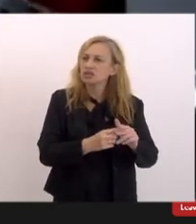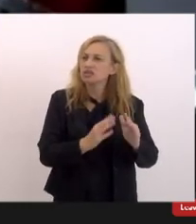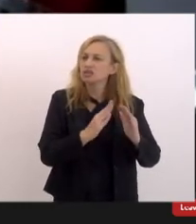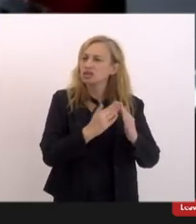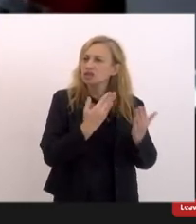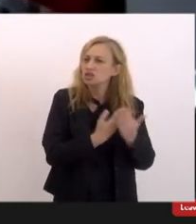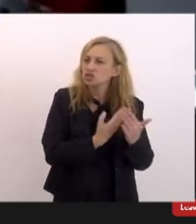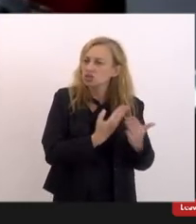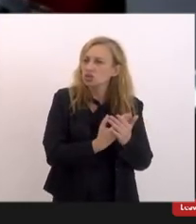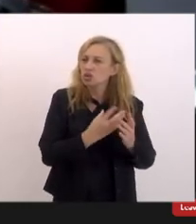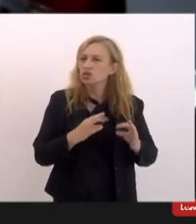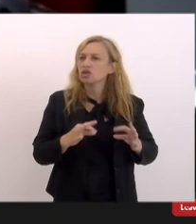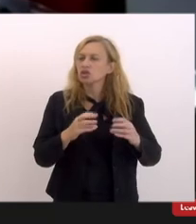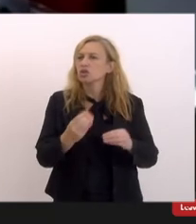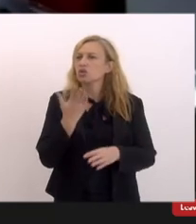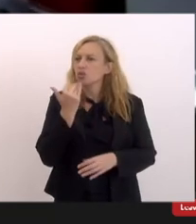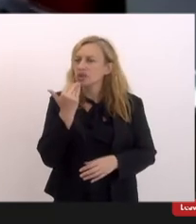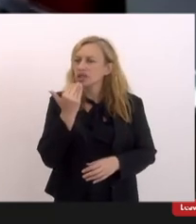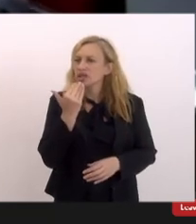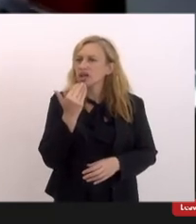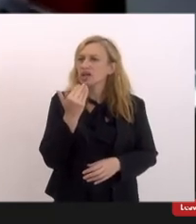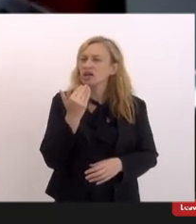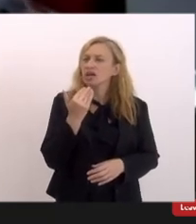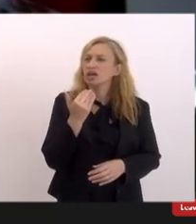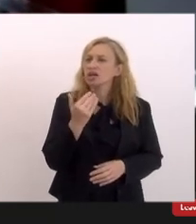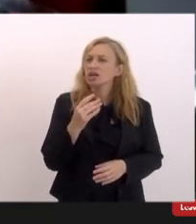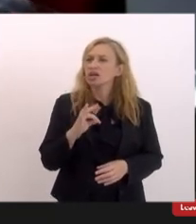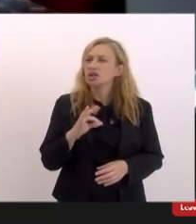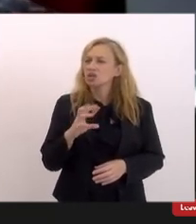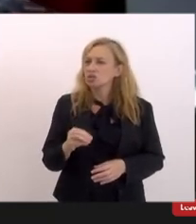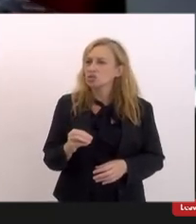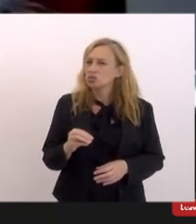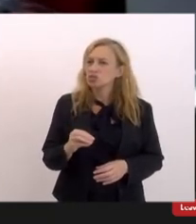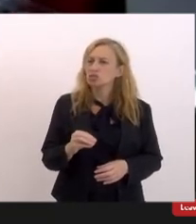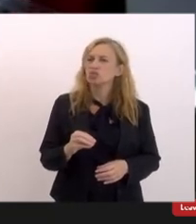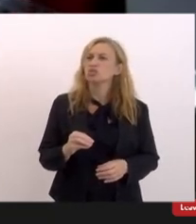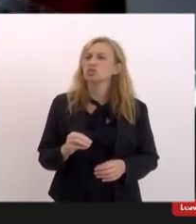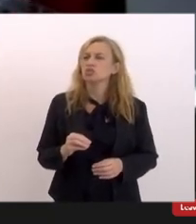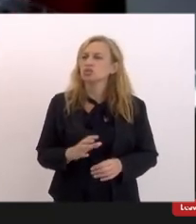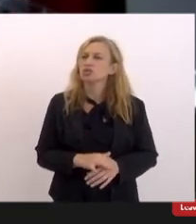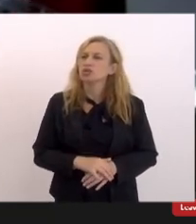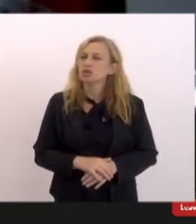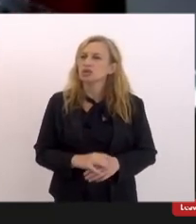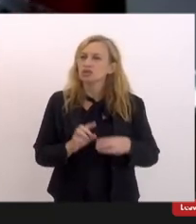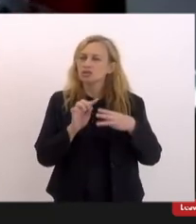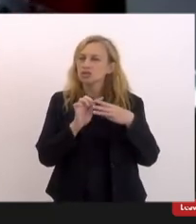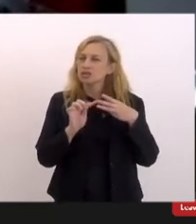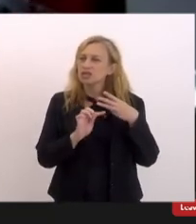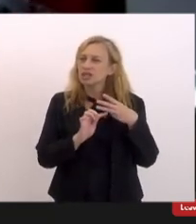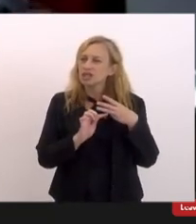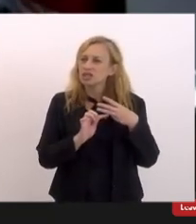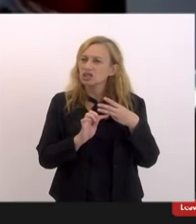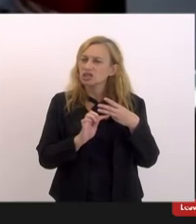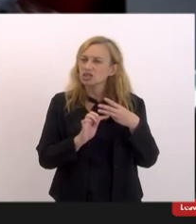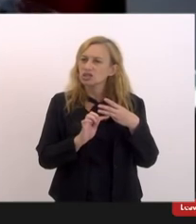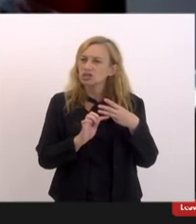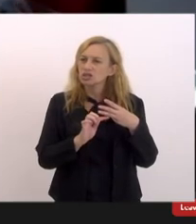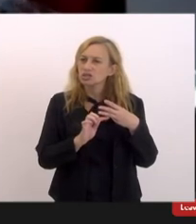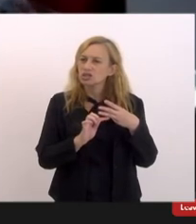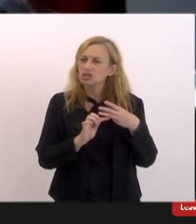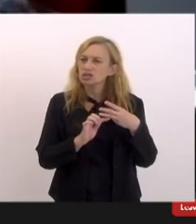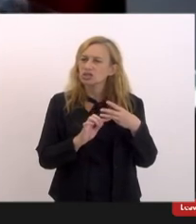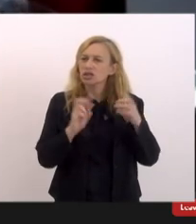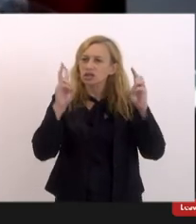das regionais, alimentação escolar, cotas extras, foram feitas três cotas extras,